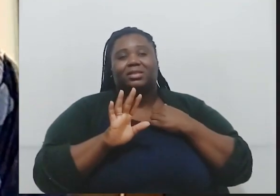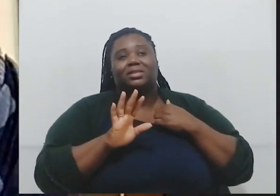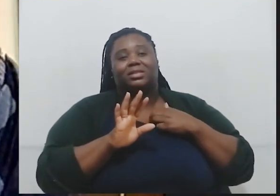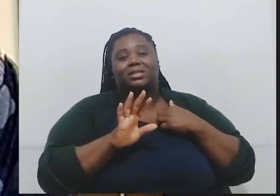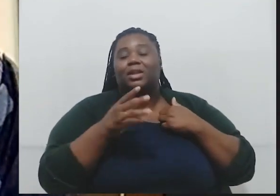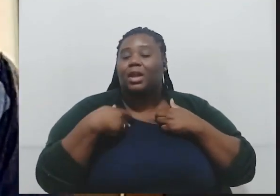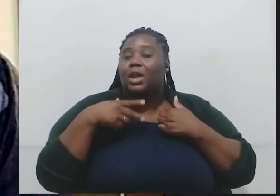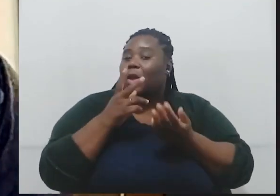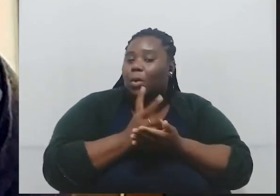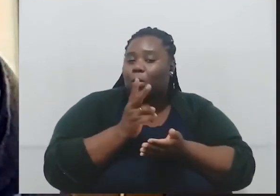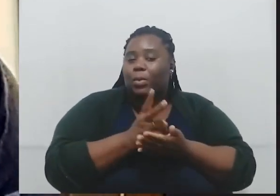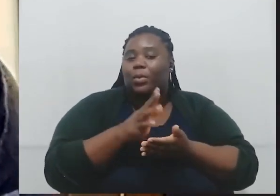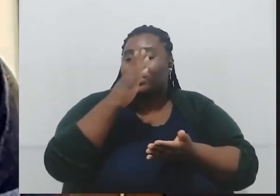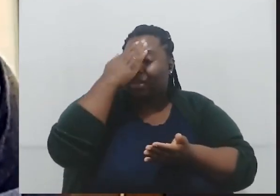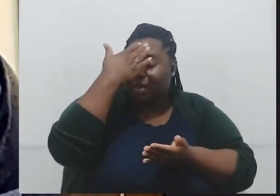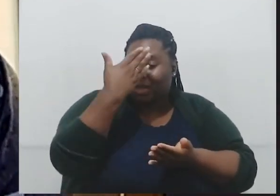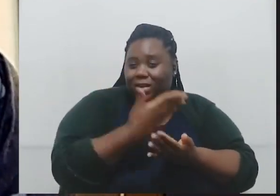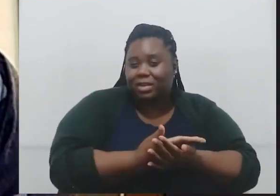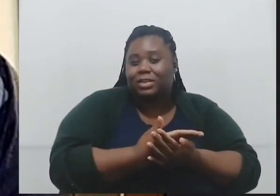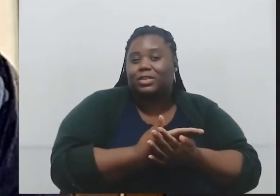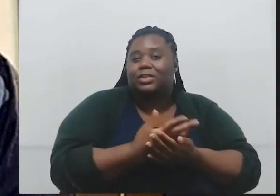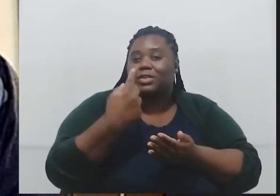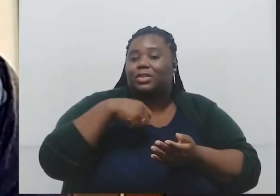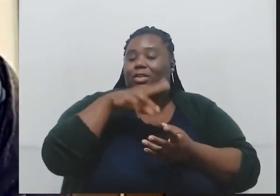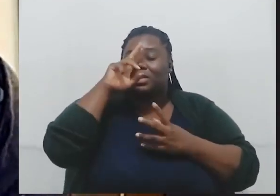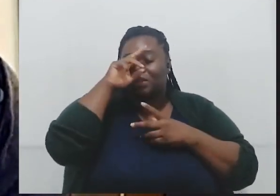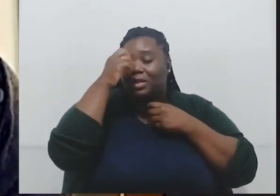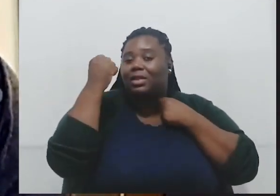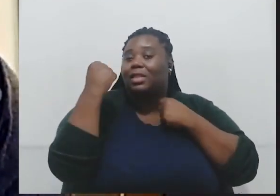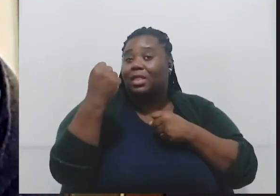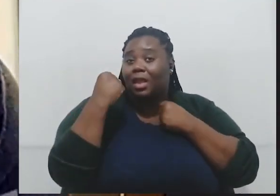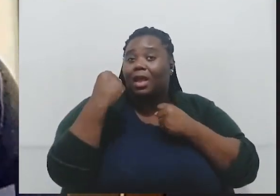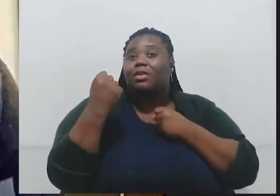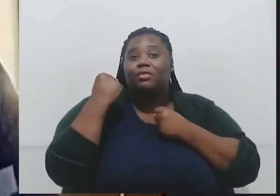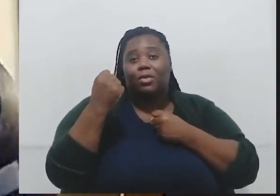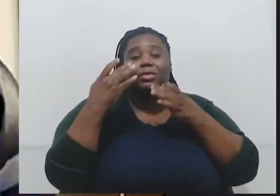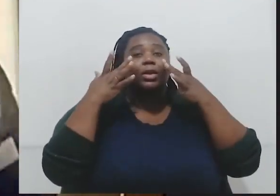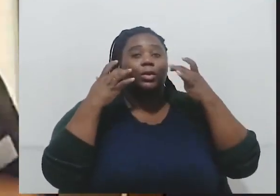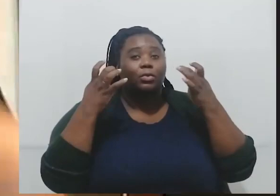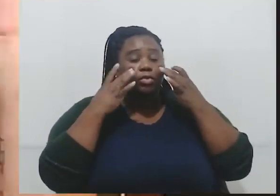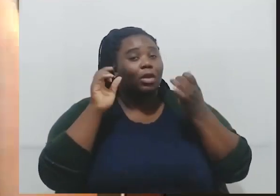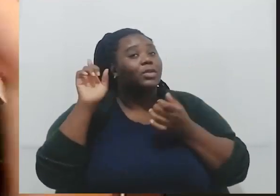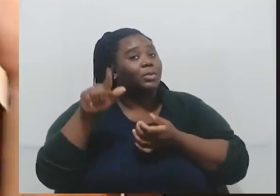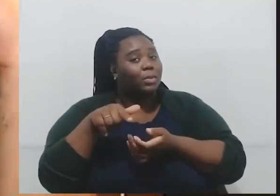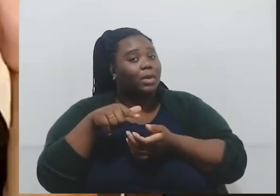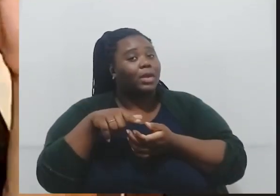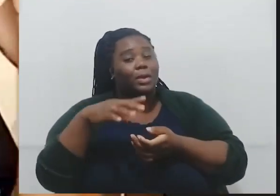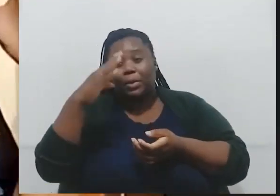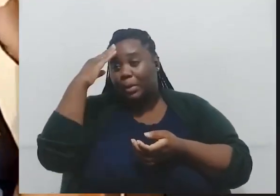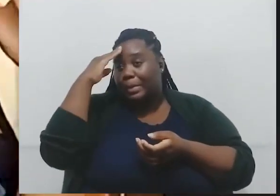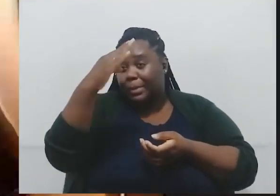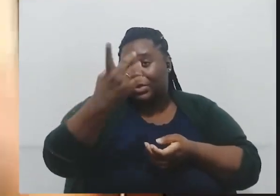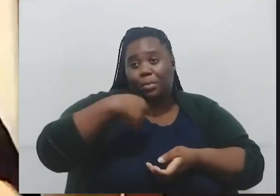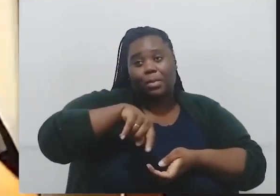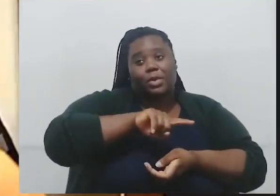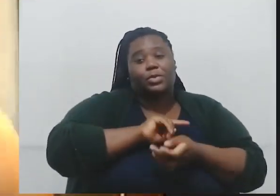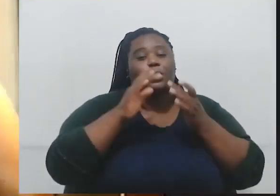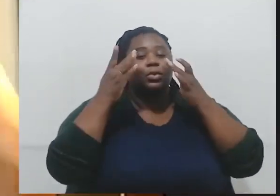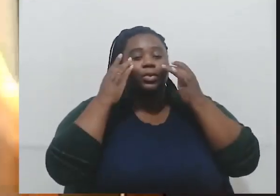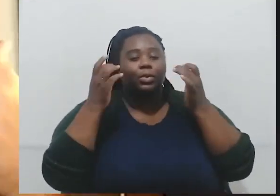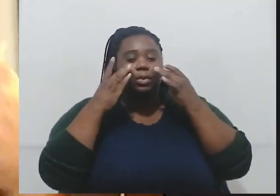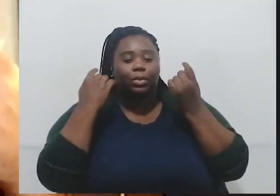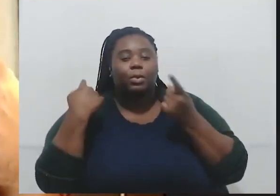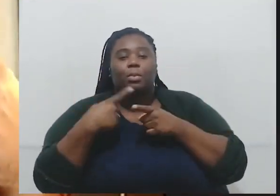de levante que o teatro é, e principalmente do nosso teatro, porque eu acho que o teatro é sempre potencialmente um lugar que